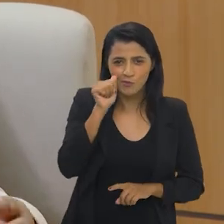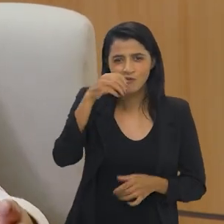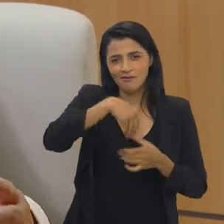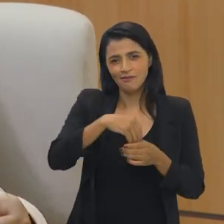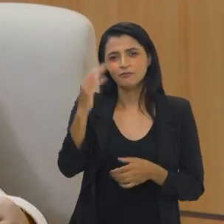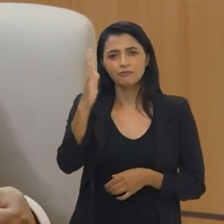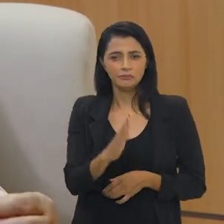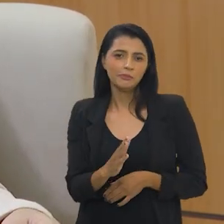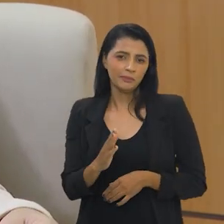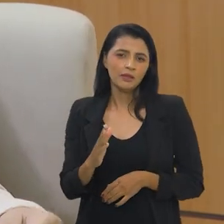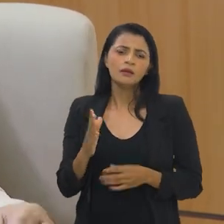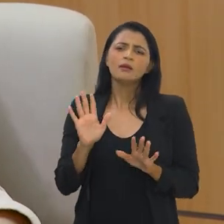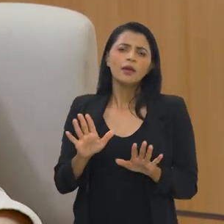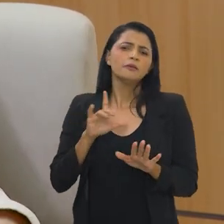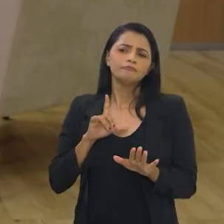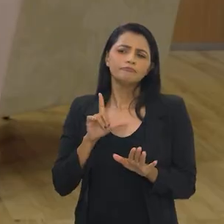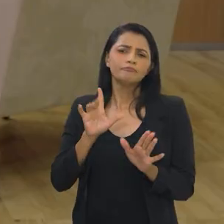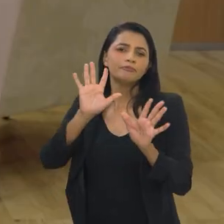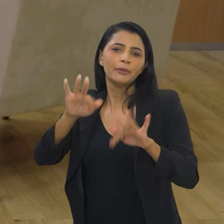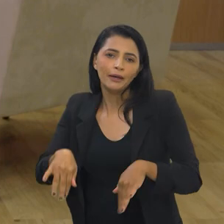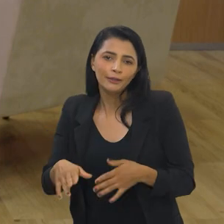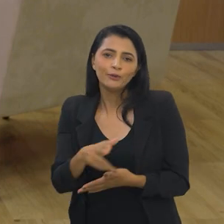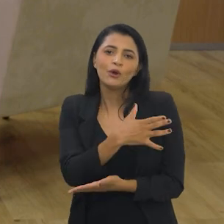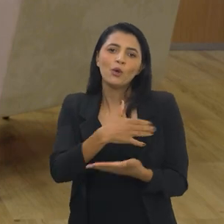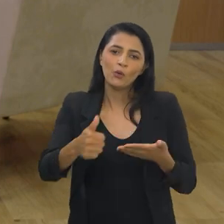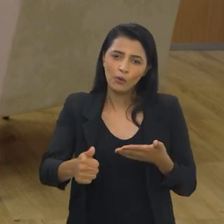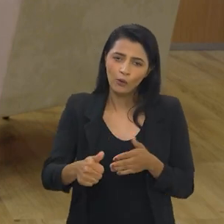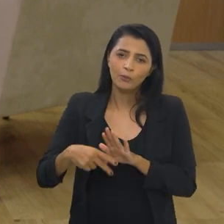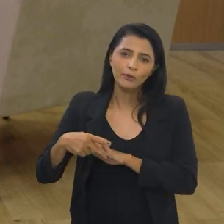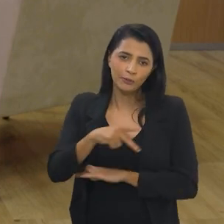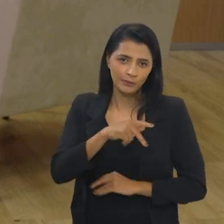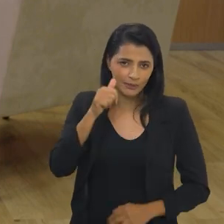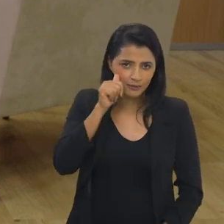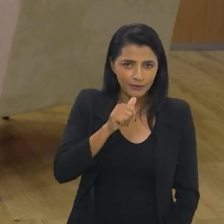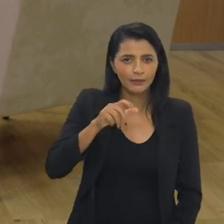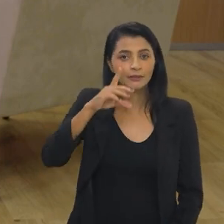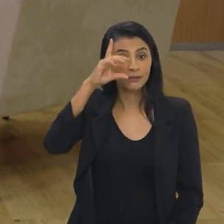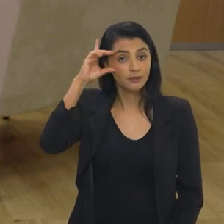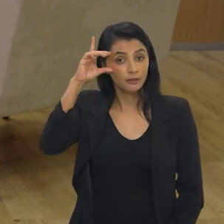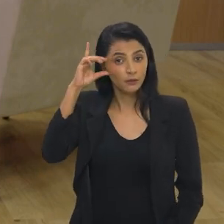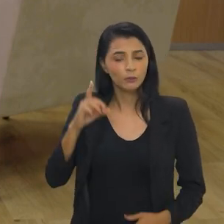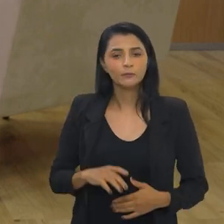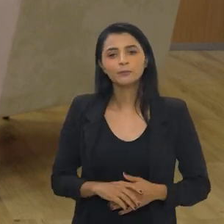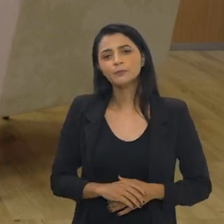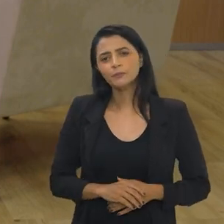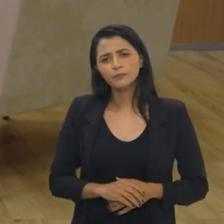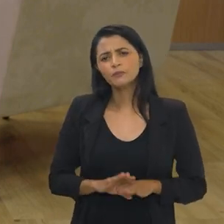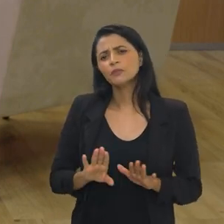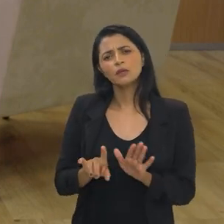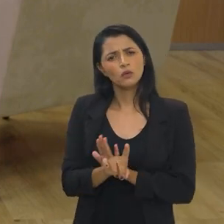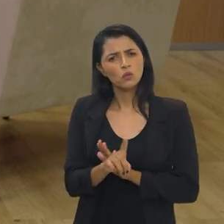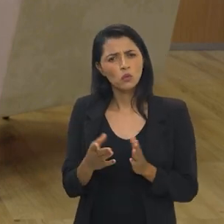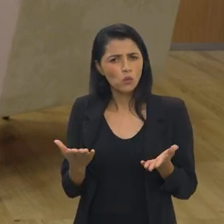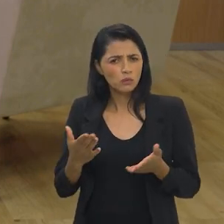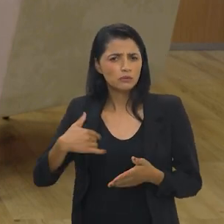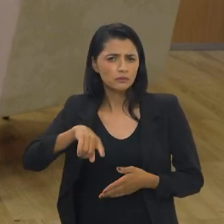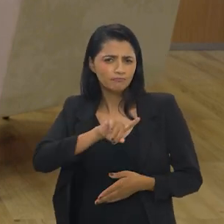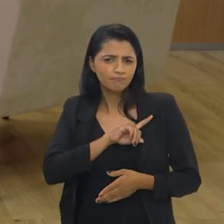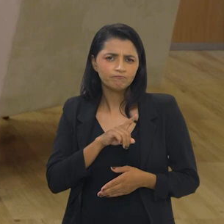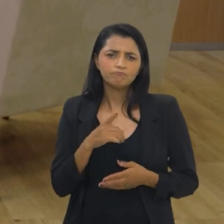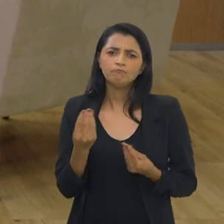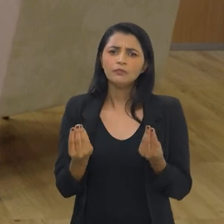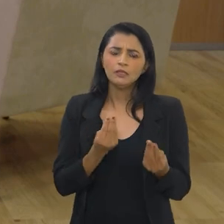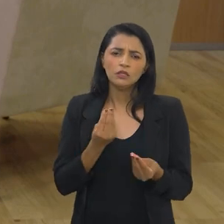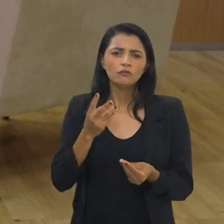e aí só sair com o golpe com a presidenta Dilma né Agora se a gente